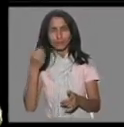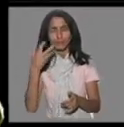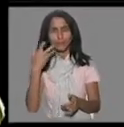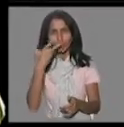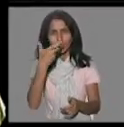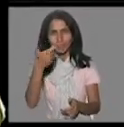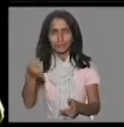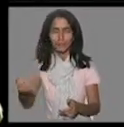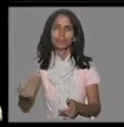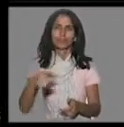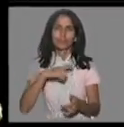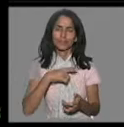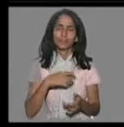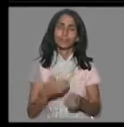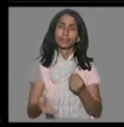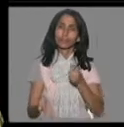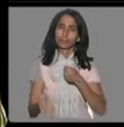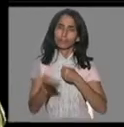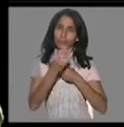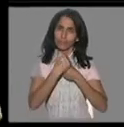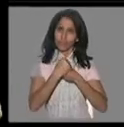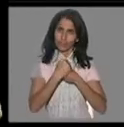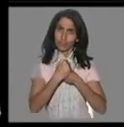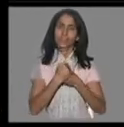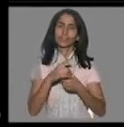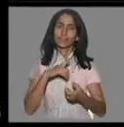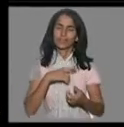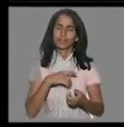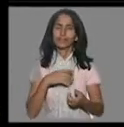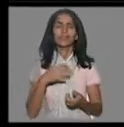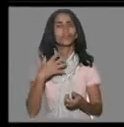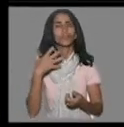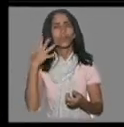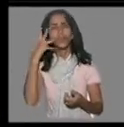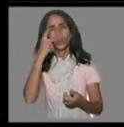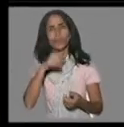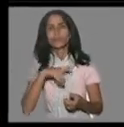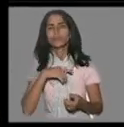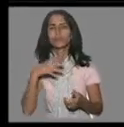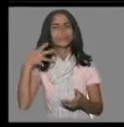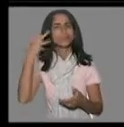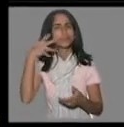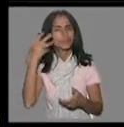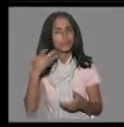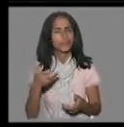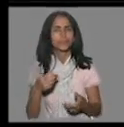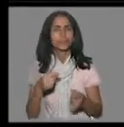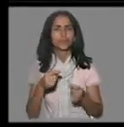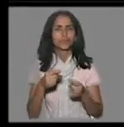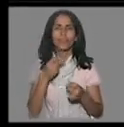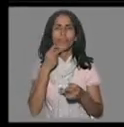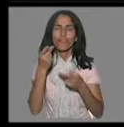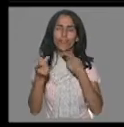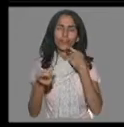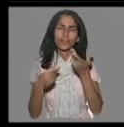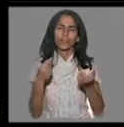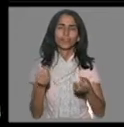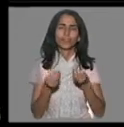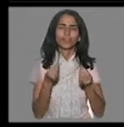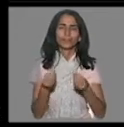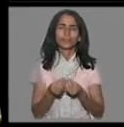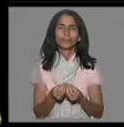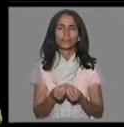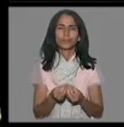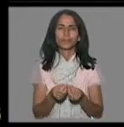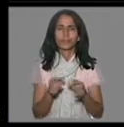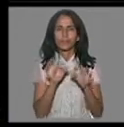inicialmente. Mas por trás do belo tem um discurso, e a gente procura sempre falar disso